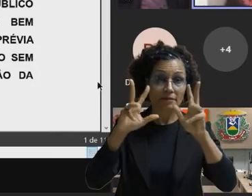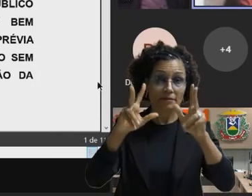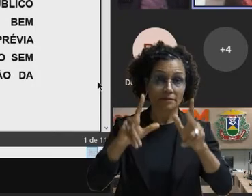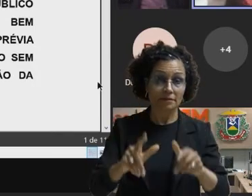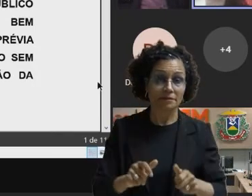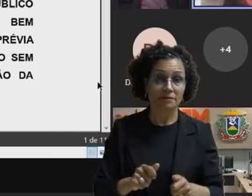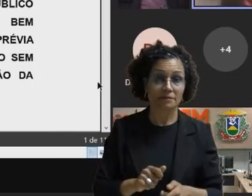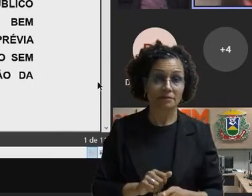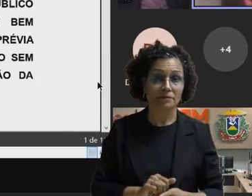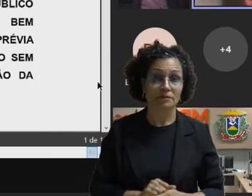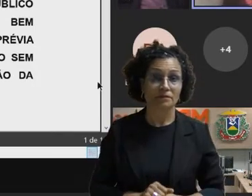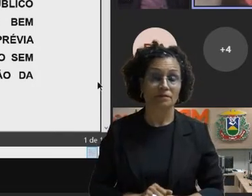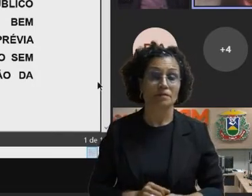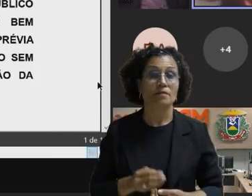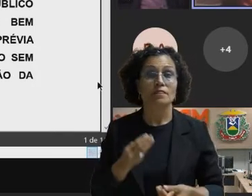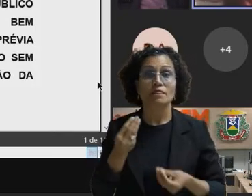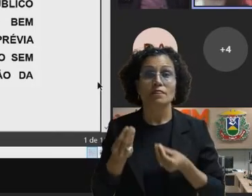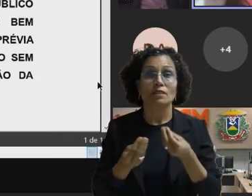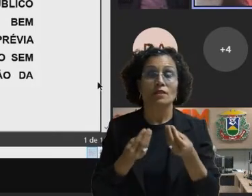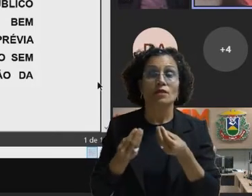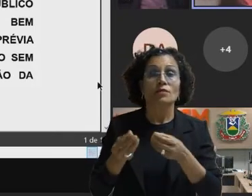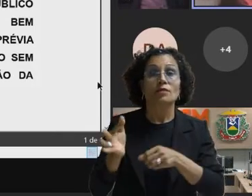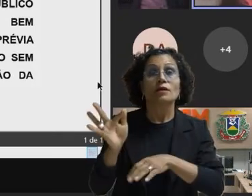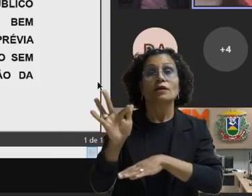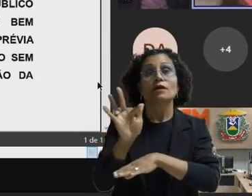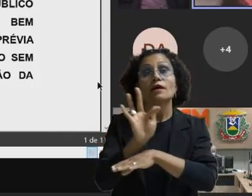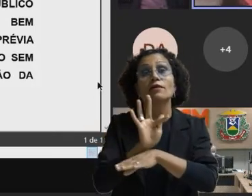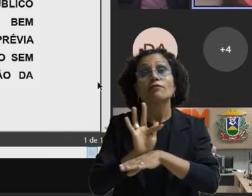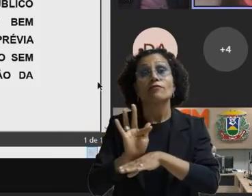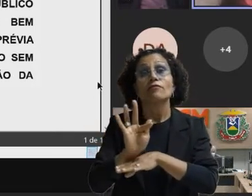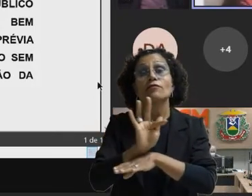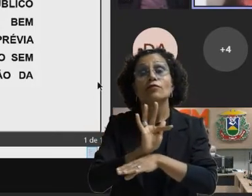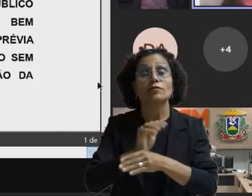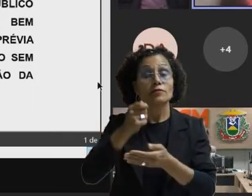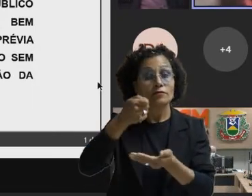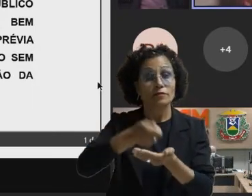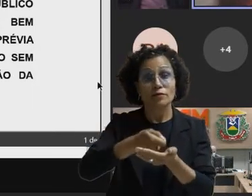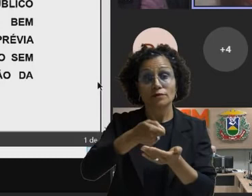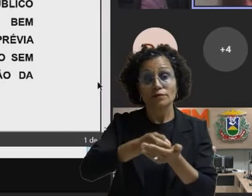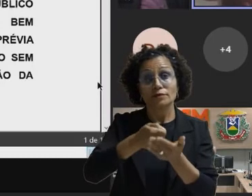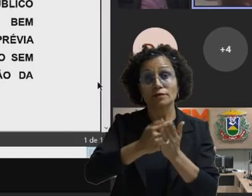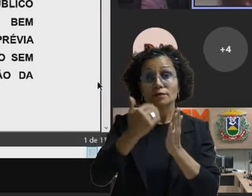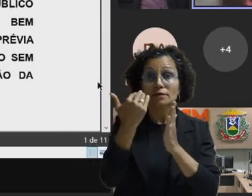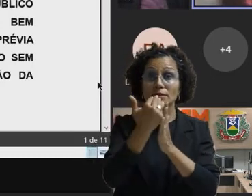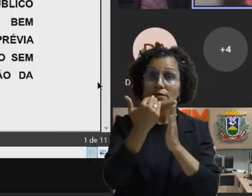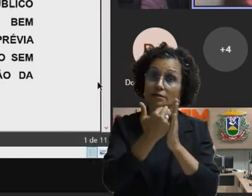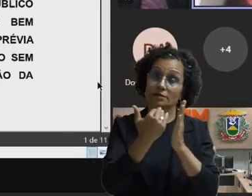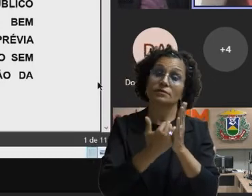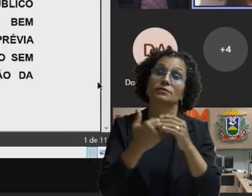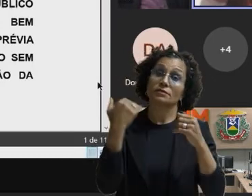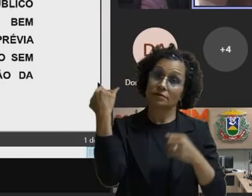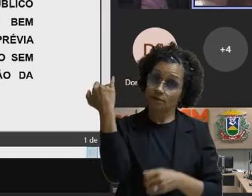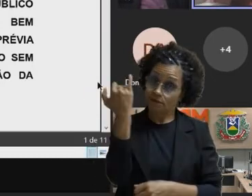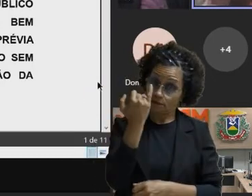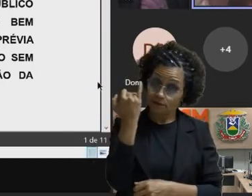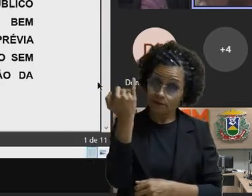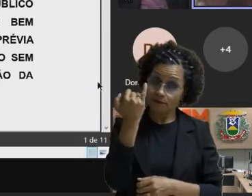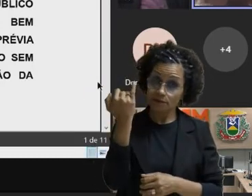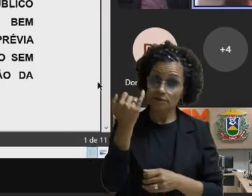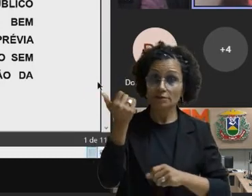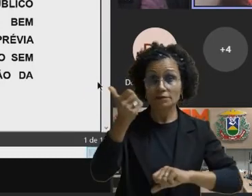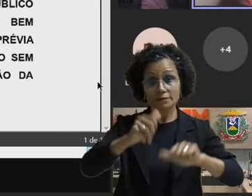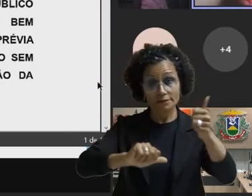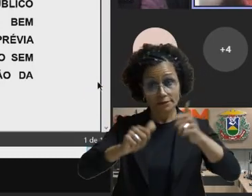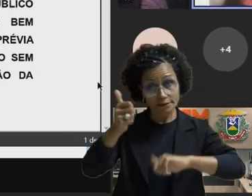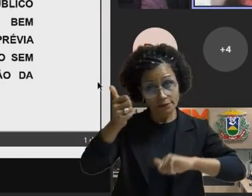a formalidade que não foi cumprida são formalidades essenciais, que foi a avaliação